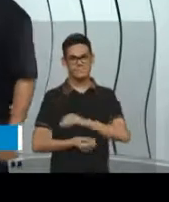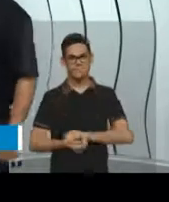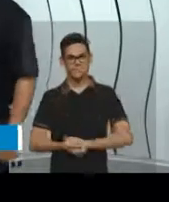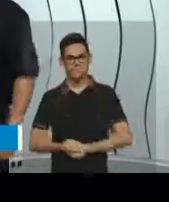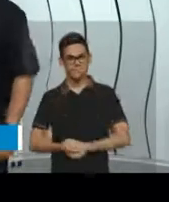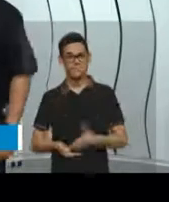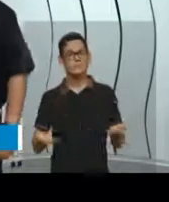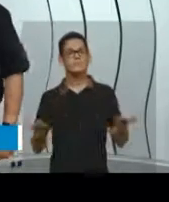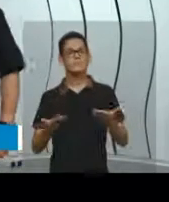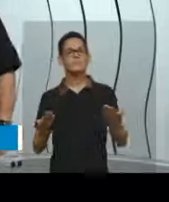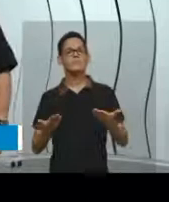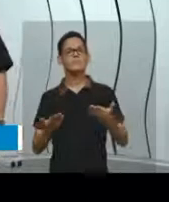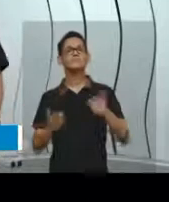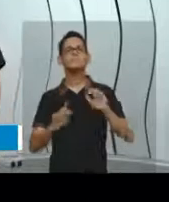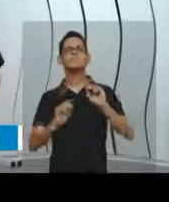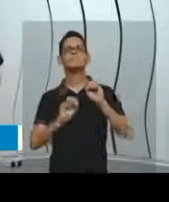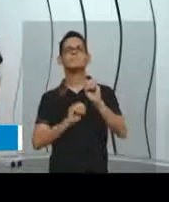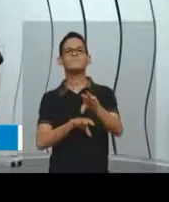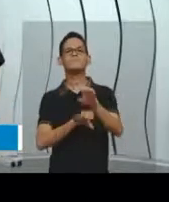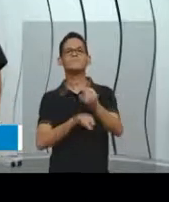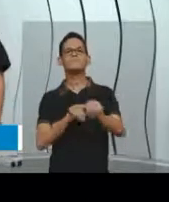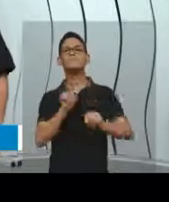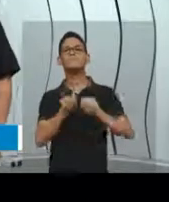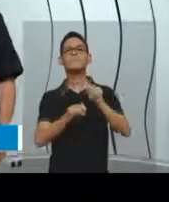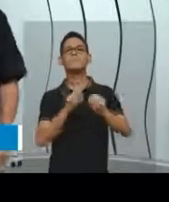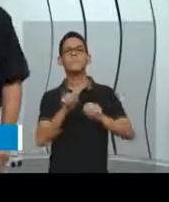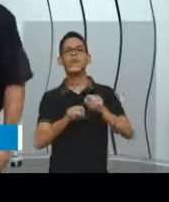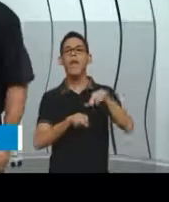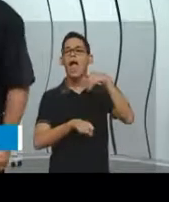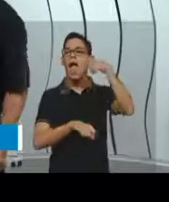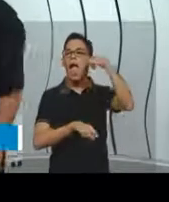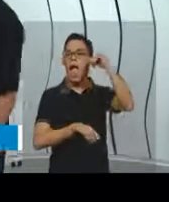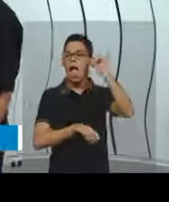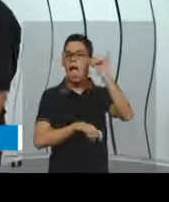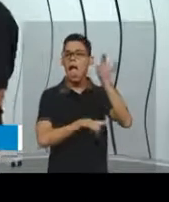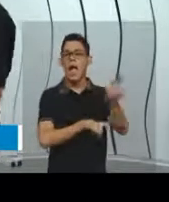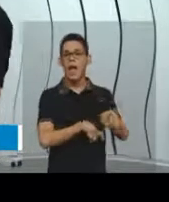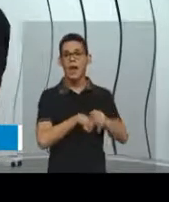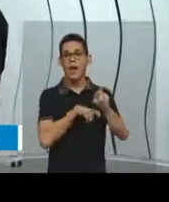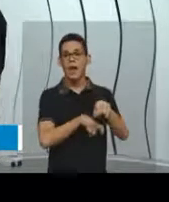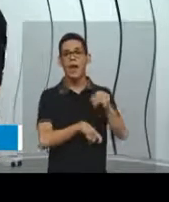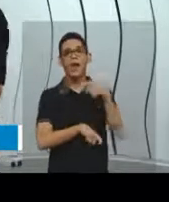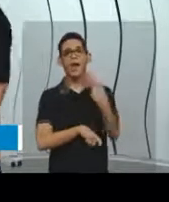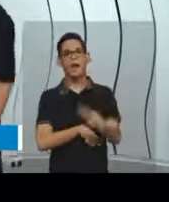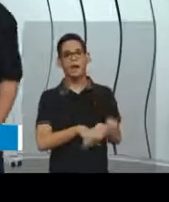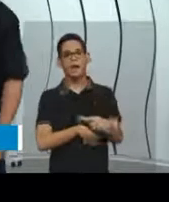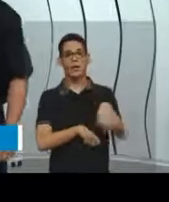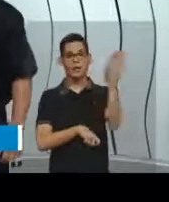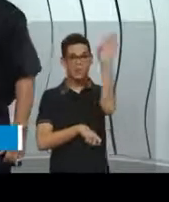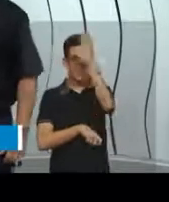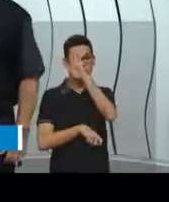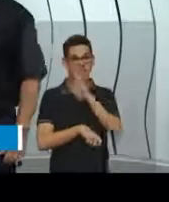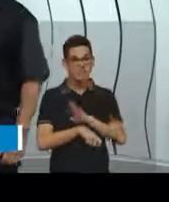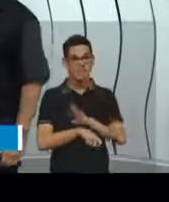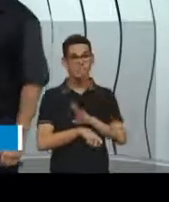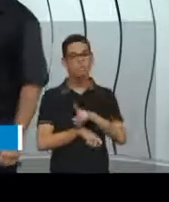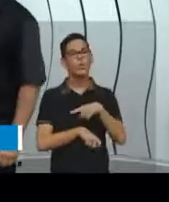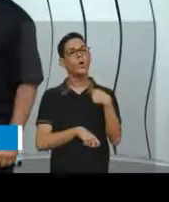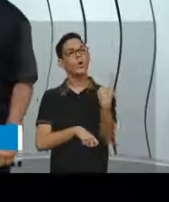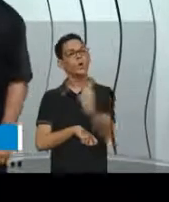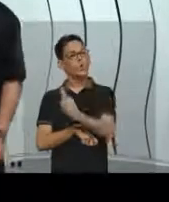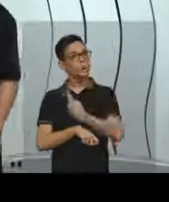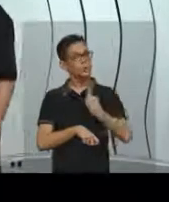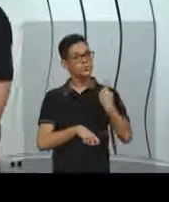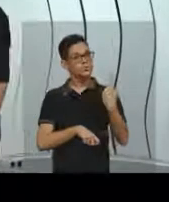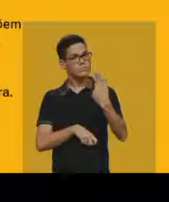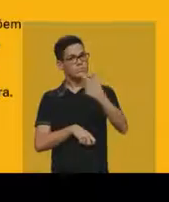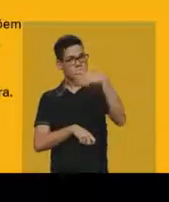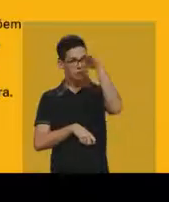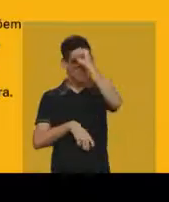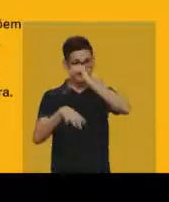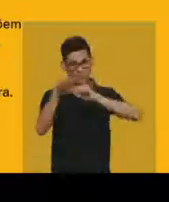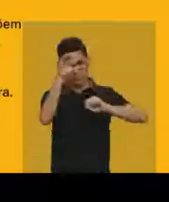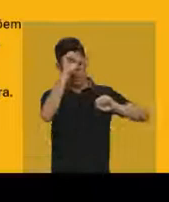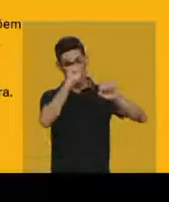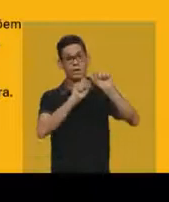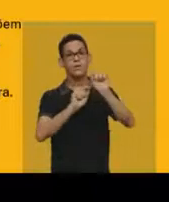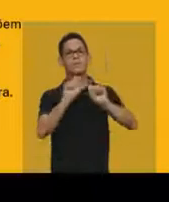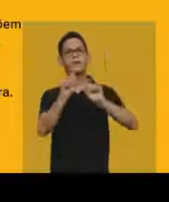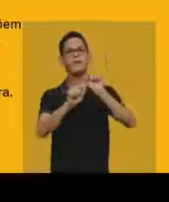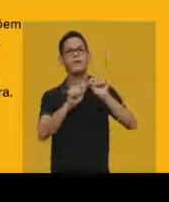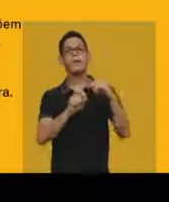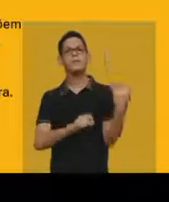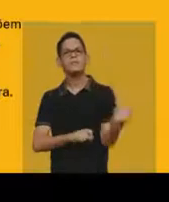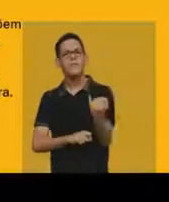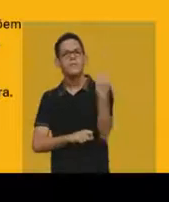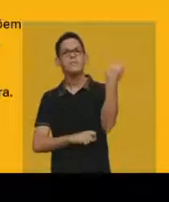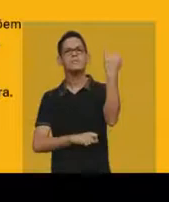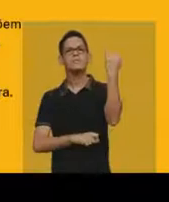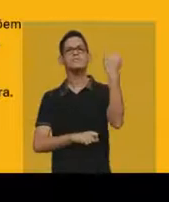vamos analisar um pouco sobre a agropecuária no Brasil. Nós vamos compreender a importância histórica da agropecuária na nossa economia, na nossa sociedade,